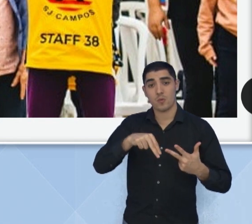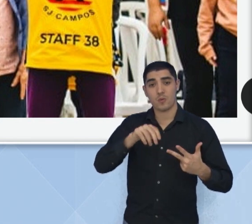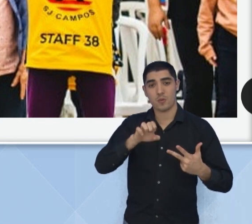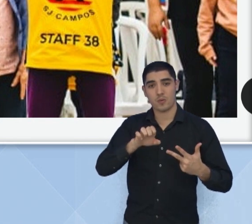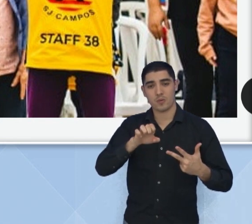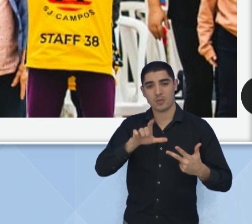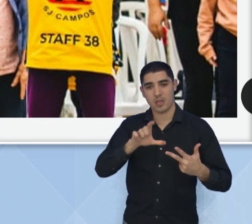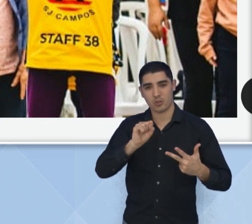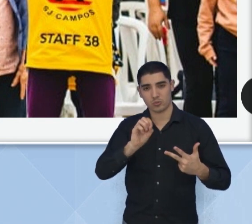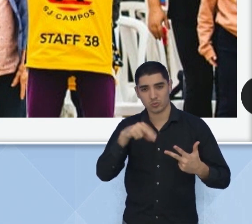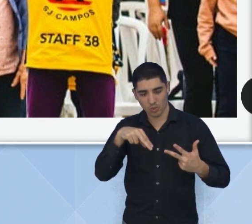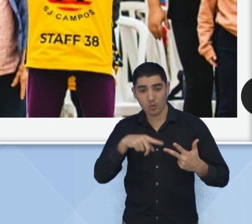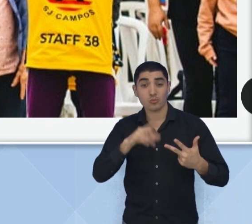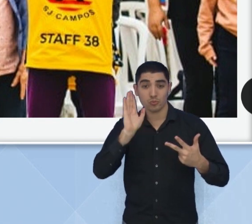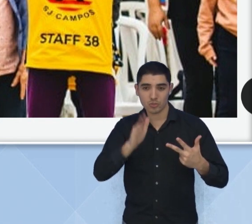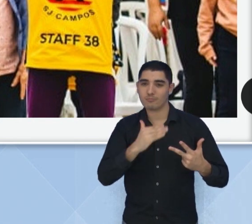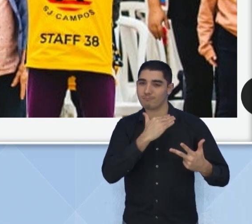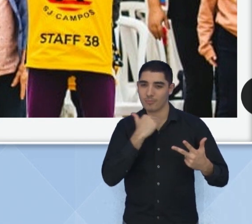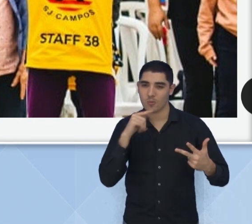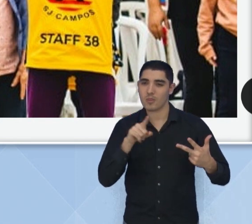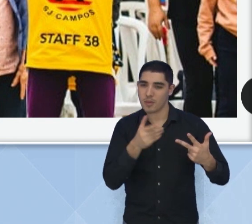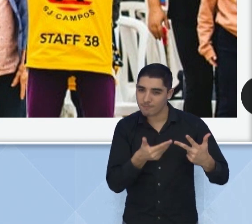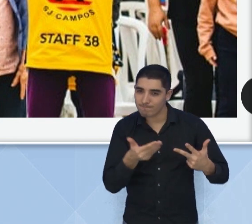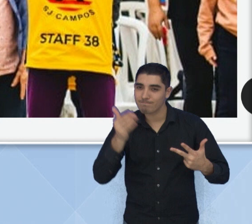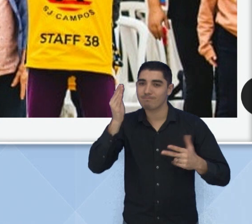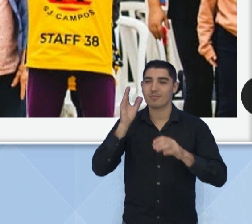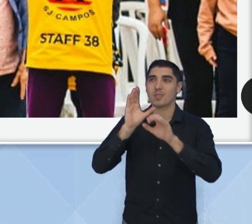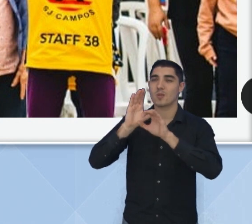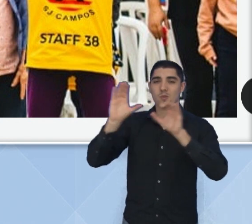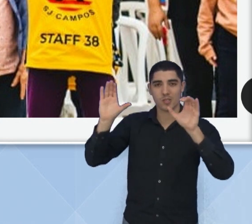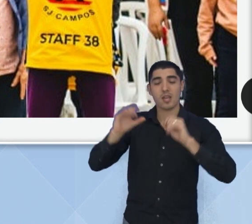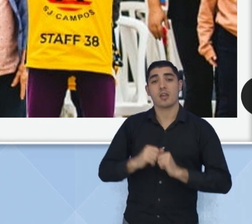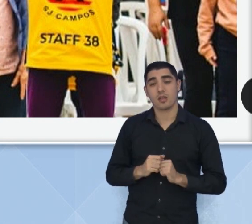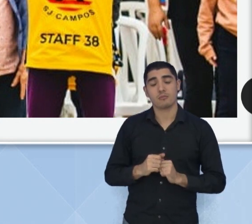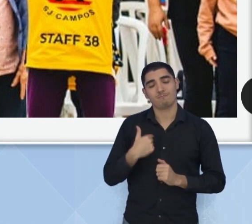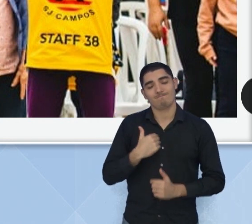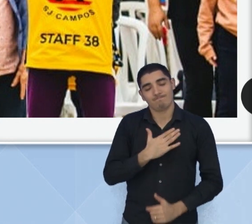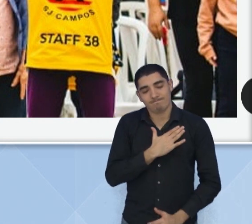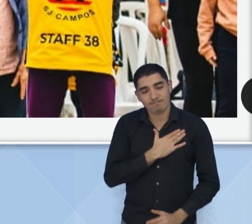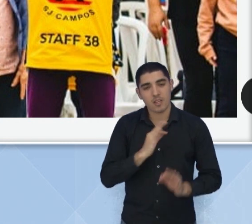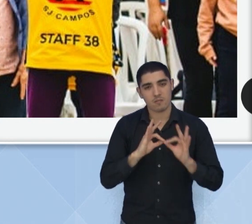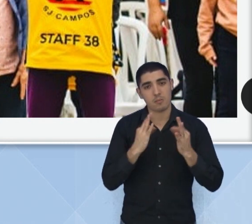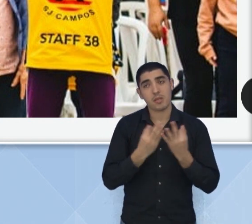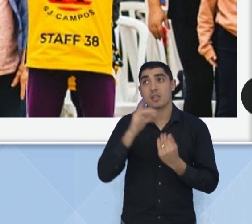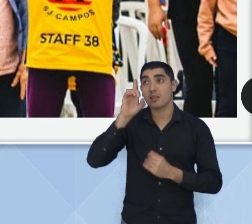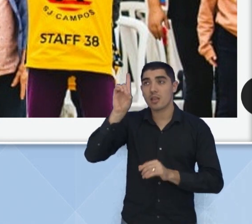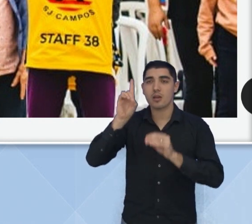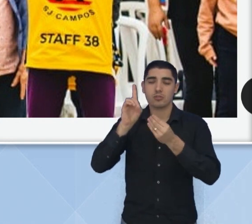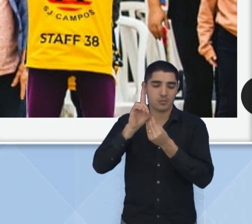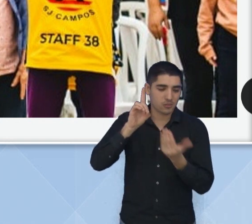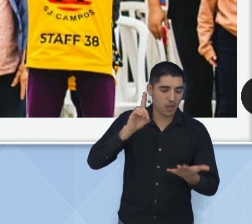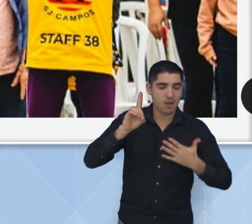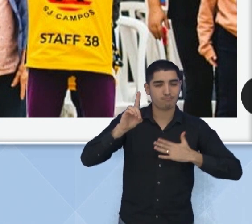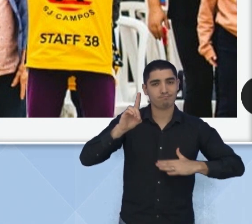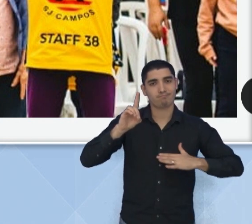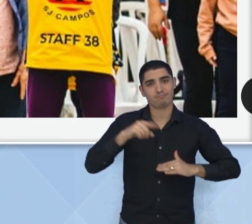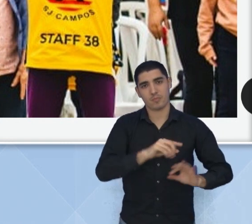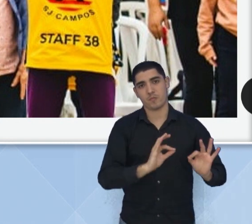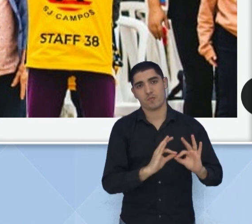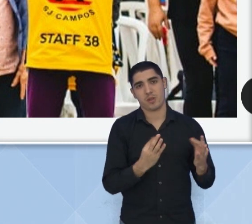no céu, também te receba aí, mas os nossos votos de pesar e que Deus conforte o coração de todos vocês.